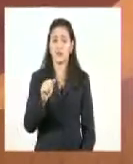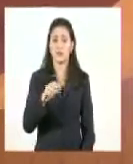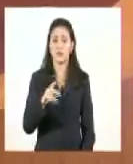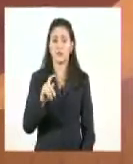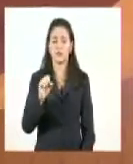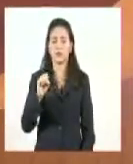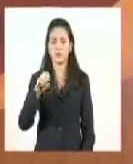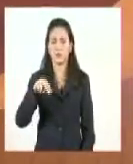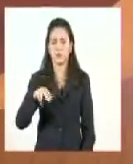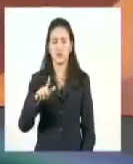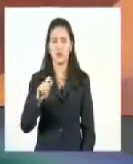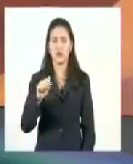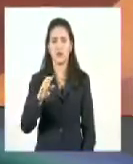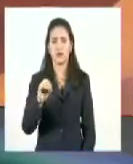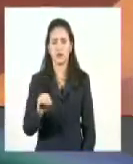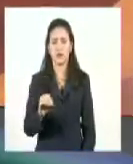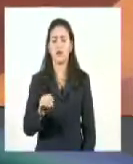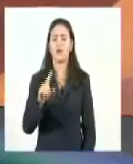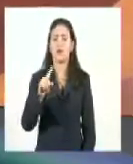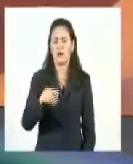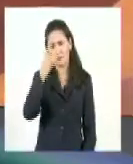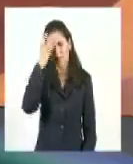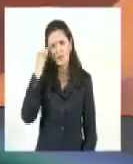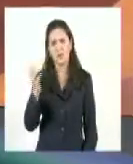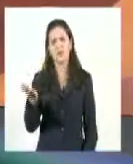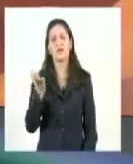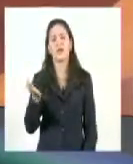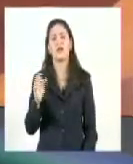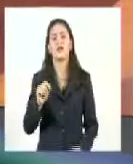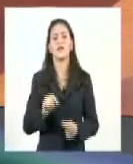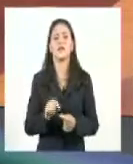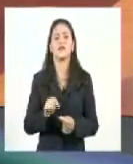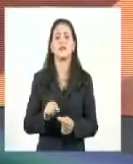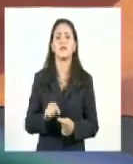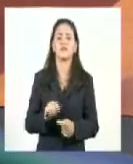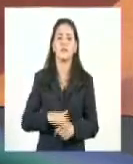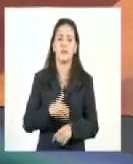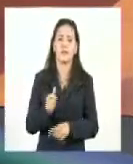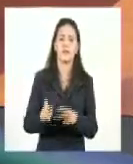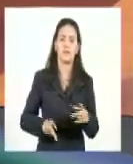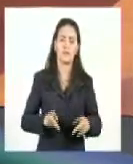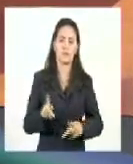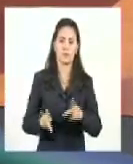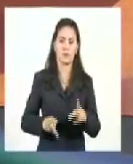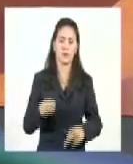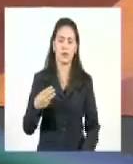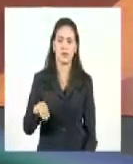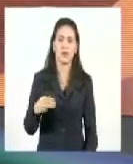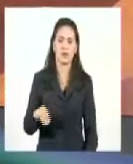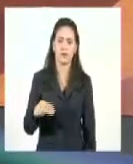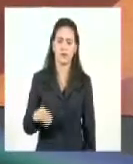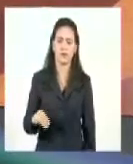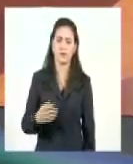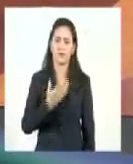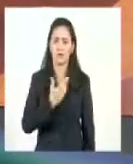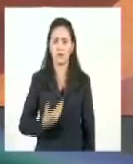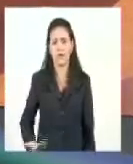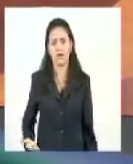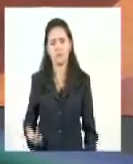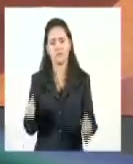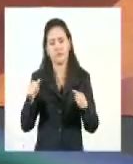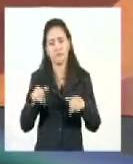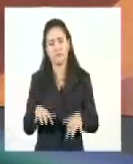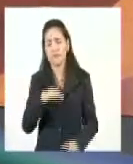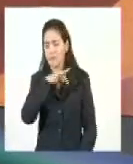vontade de fazer alguma coisa pelo Maranhão. Infelizmente, não conseguiu, e o governo dele deu no que deu. E nós